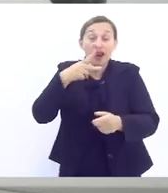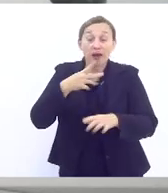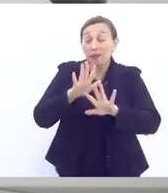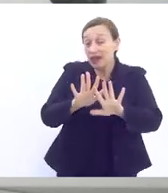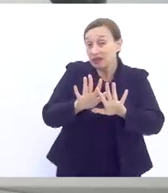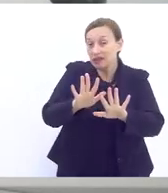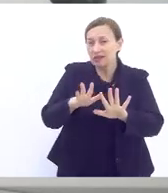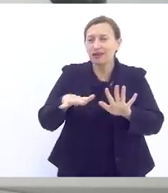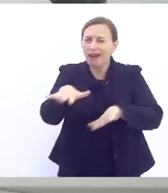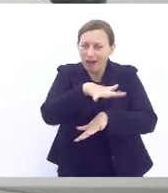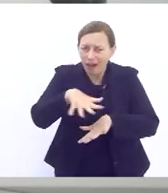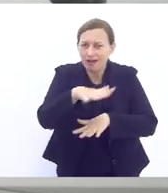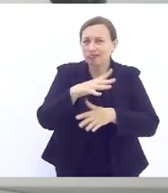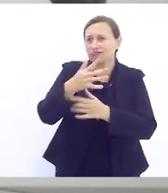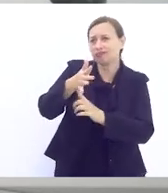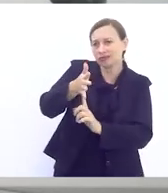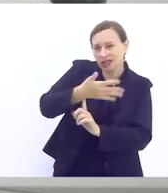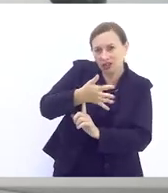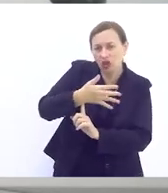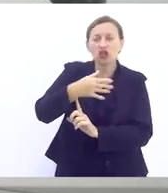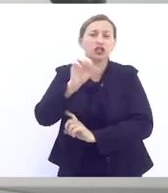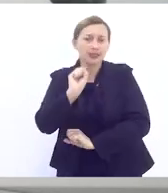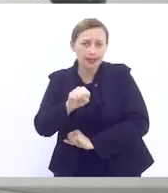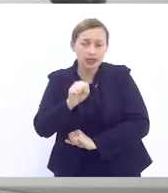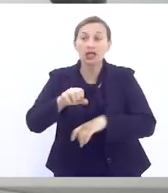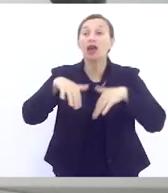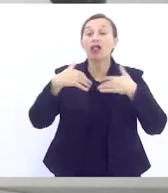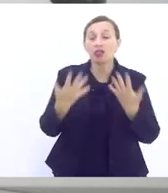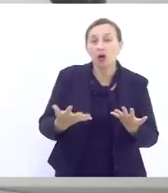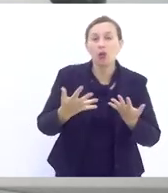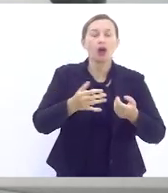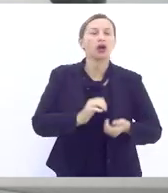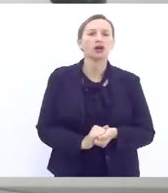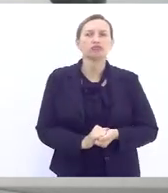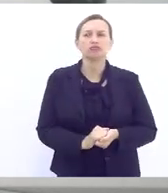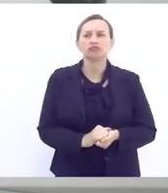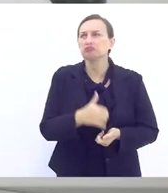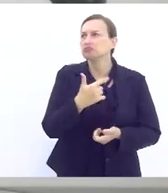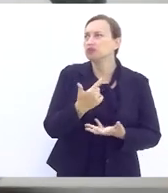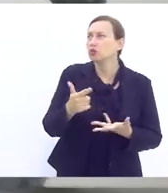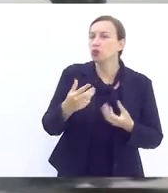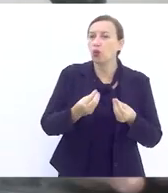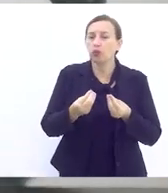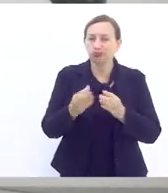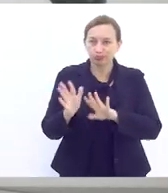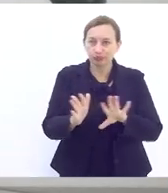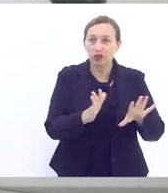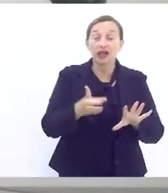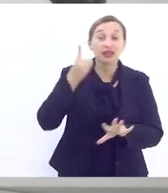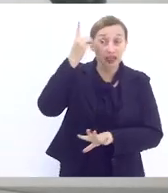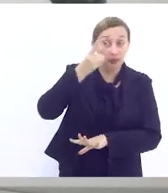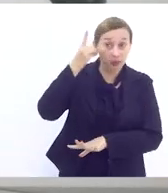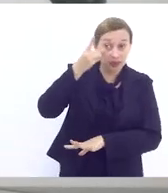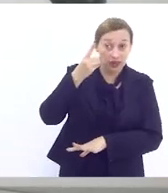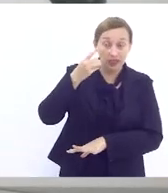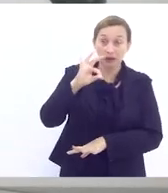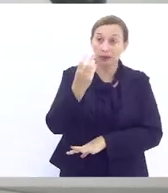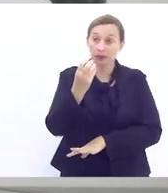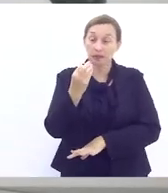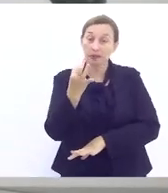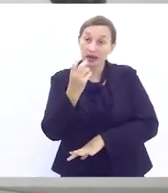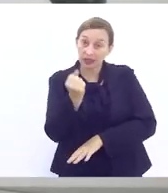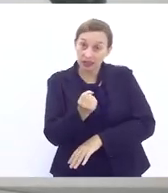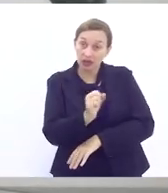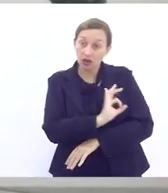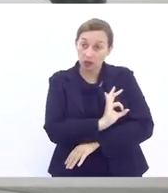fala é a tecnológica sim então não tem jeito quando já colocou aqui